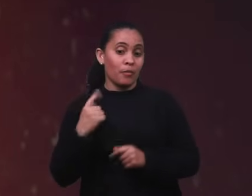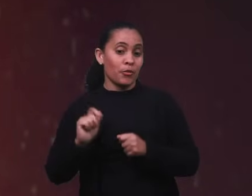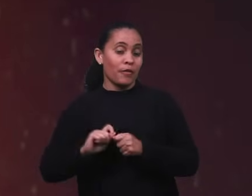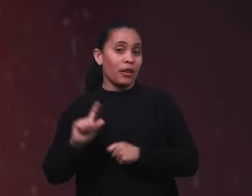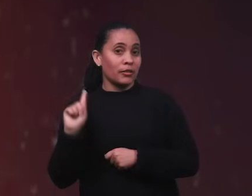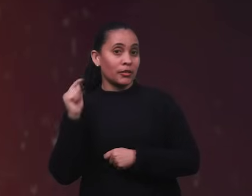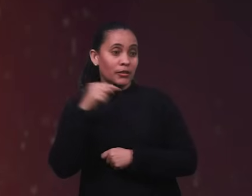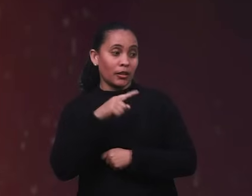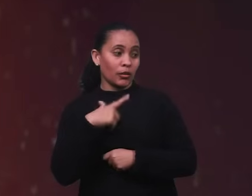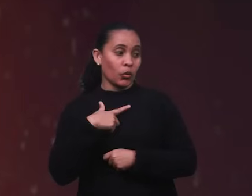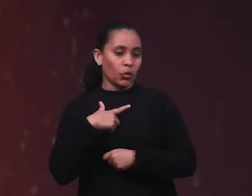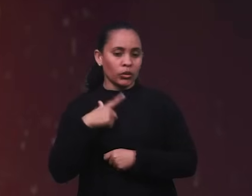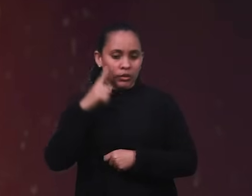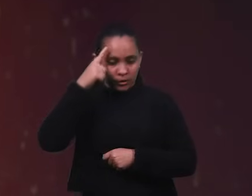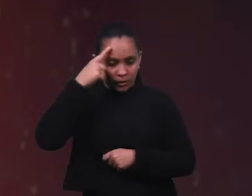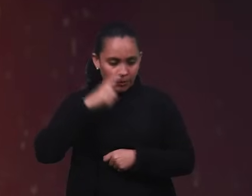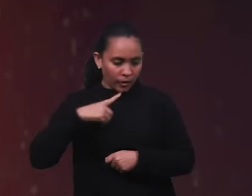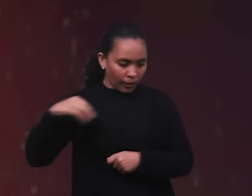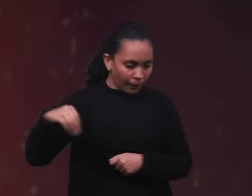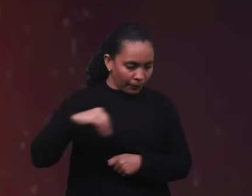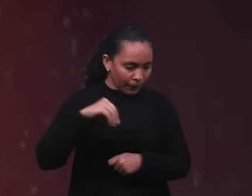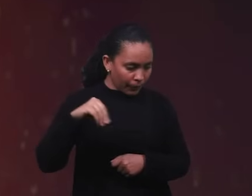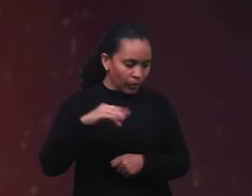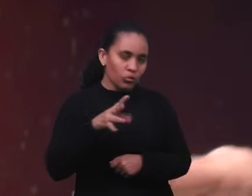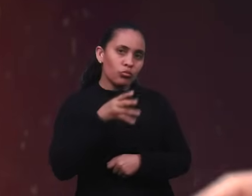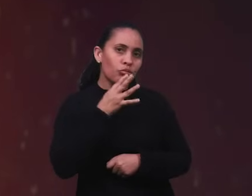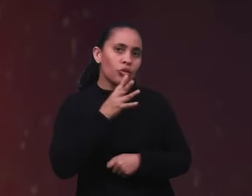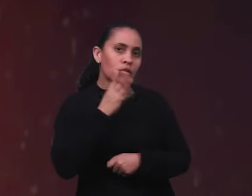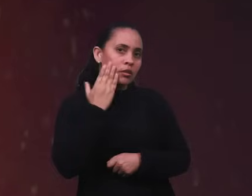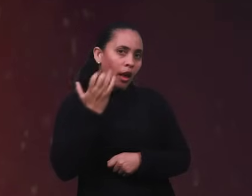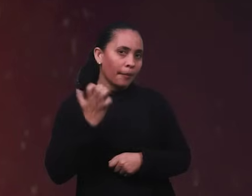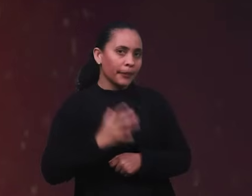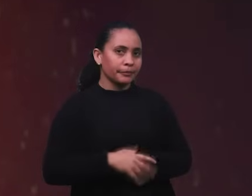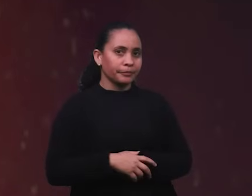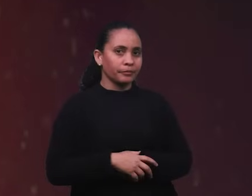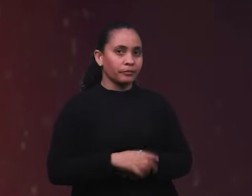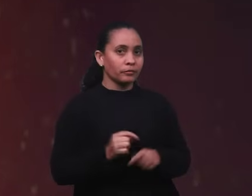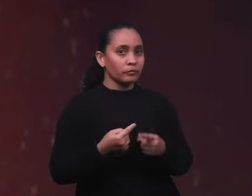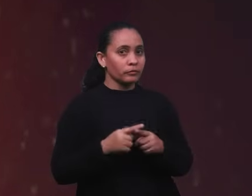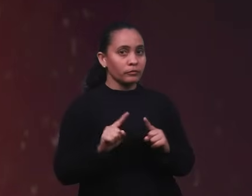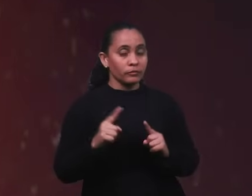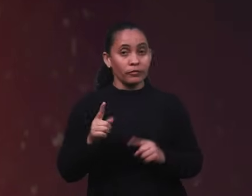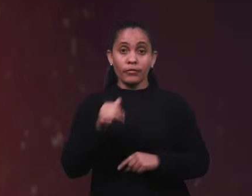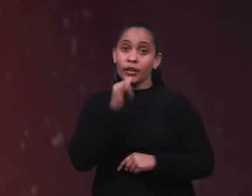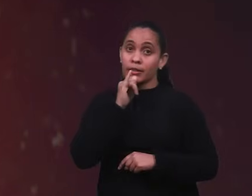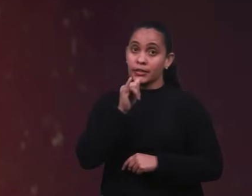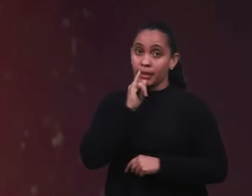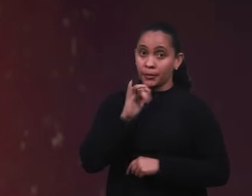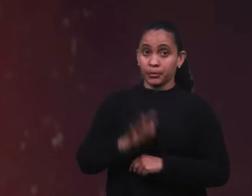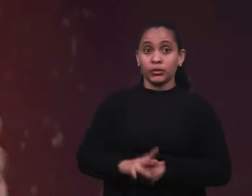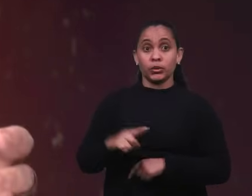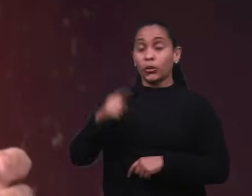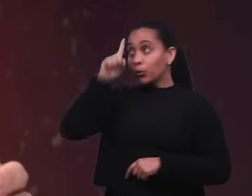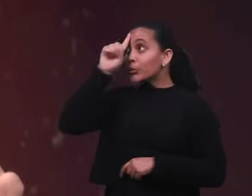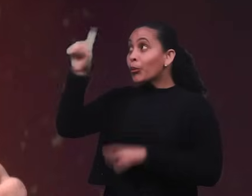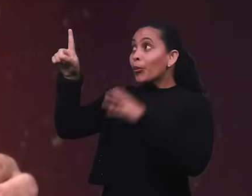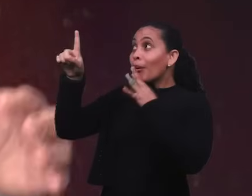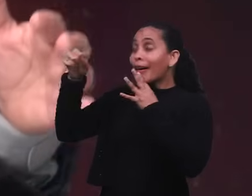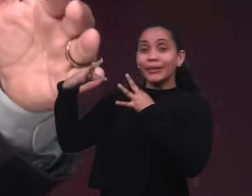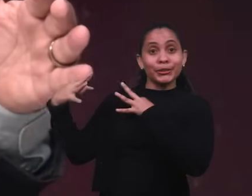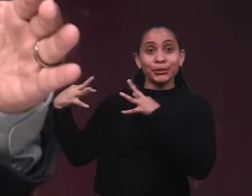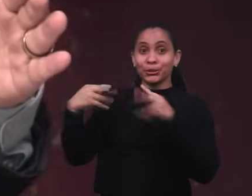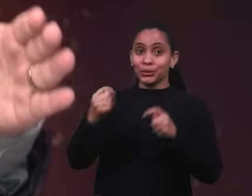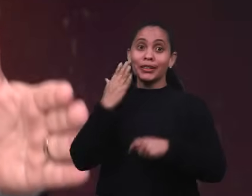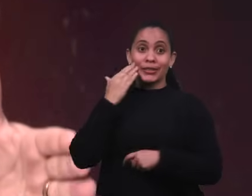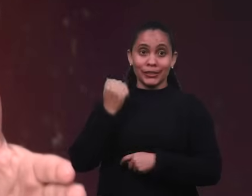está determinando as jogadas daquela criança, ele só conhece. Sim. Trazendo para o nosso exemplo o Senhor ele conhece todas as coisas, ele